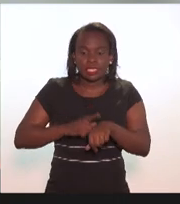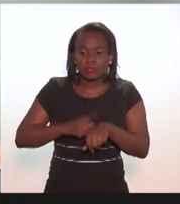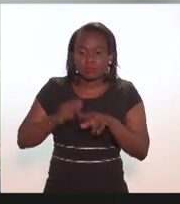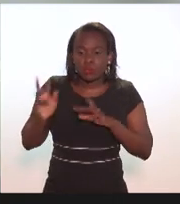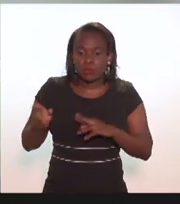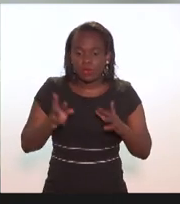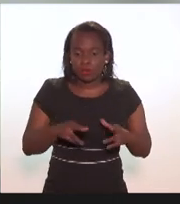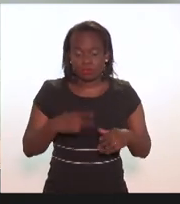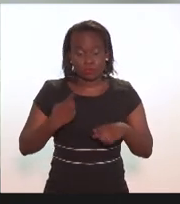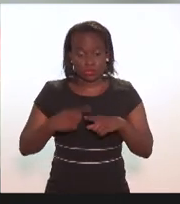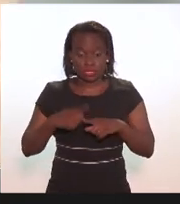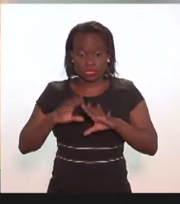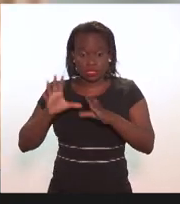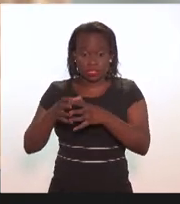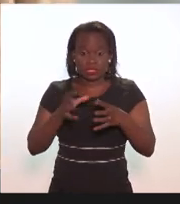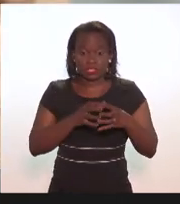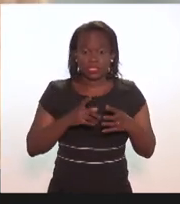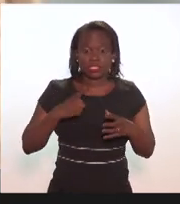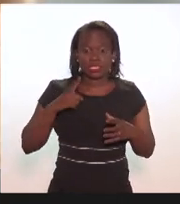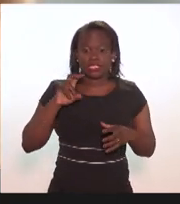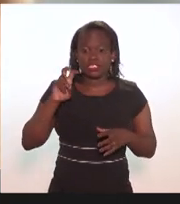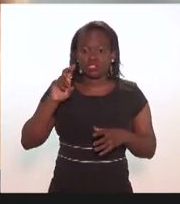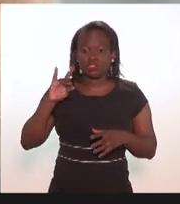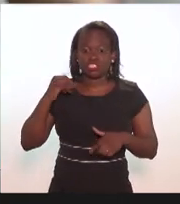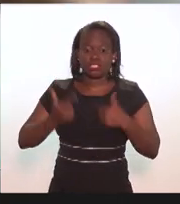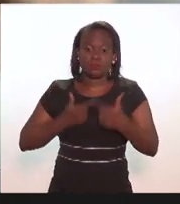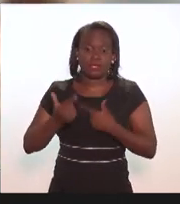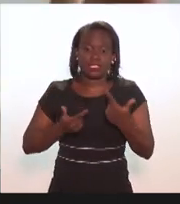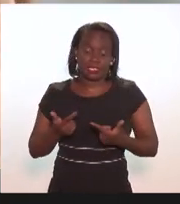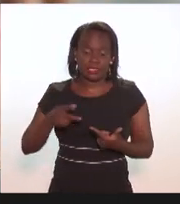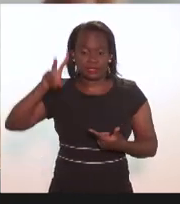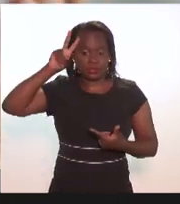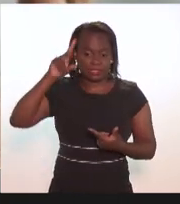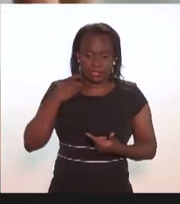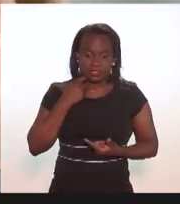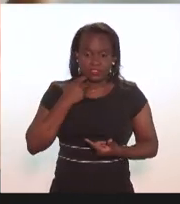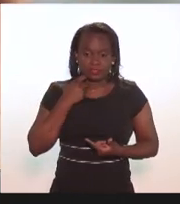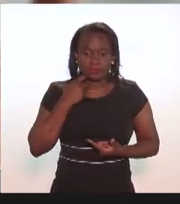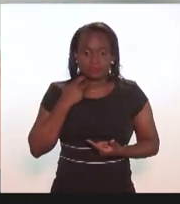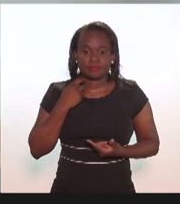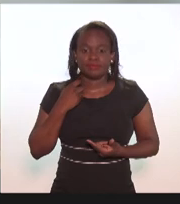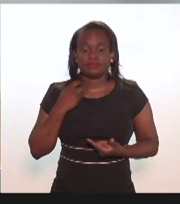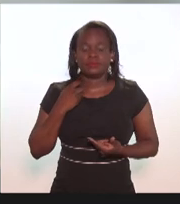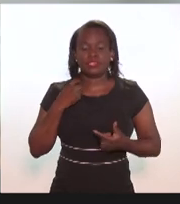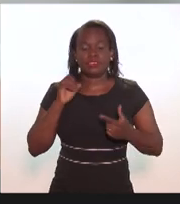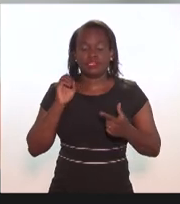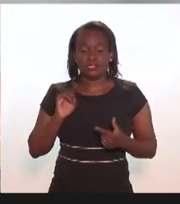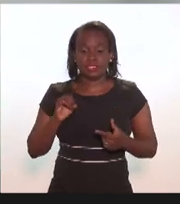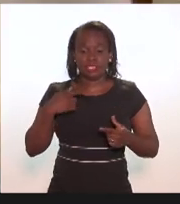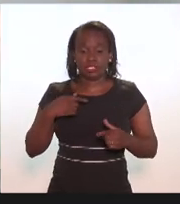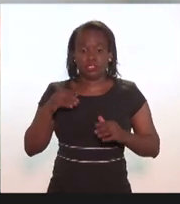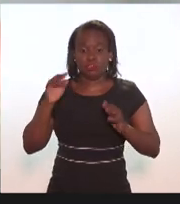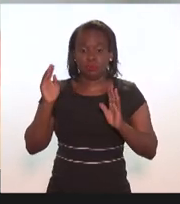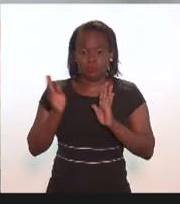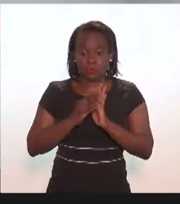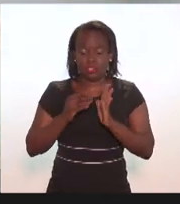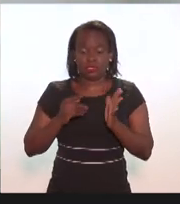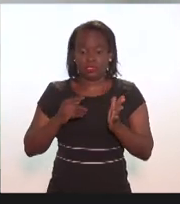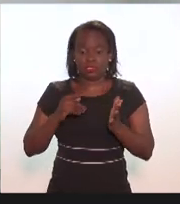porque as comissões só têm 5 dias para trabalhar, de segunda a sexta. Se eu colocar aqui no